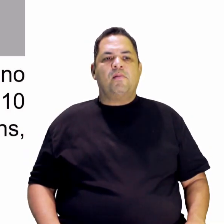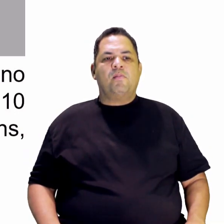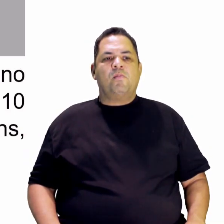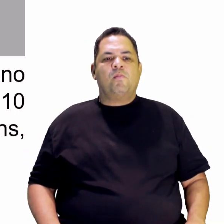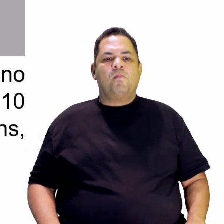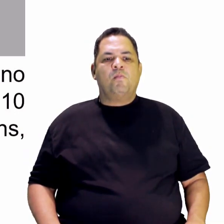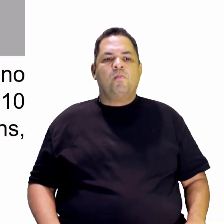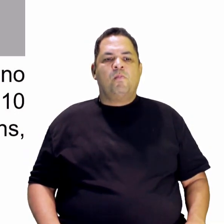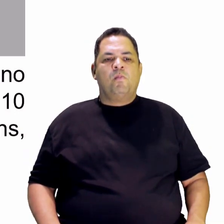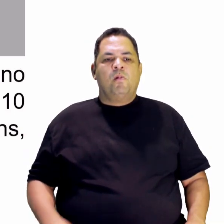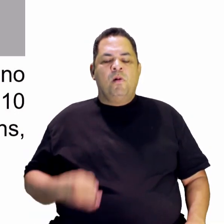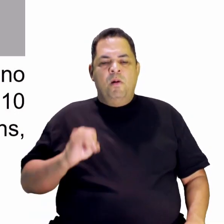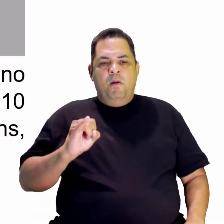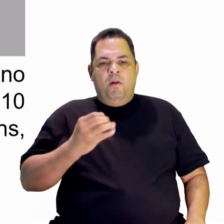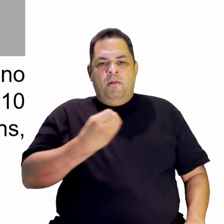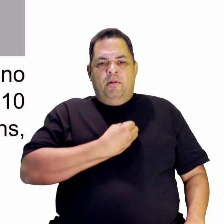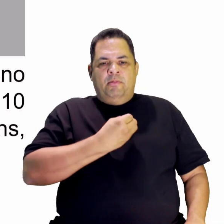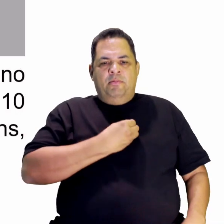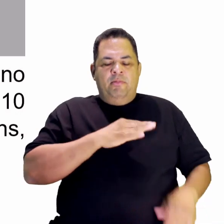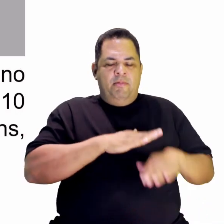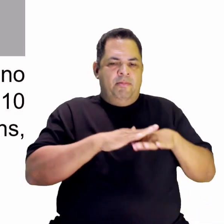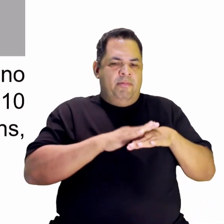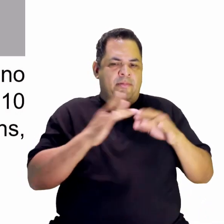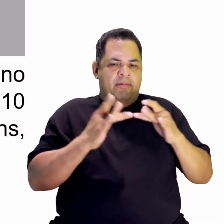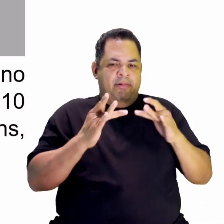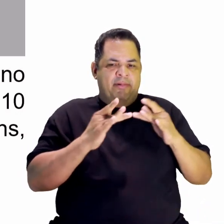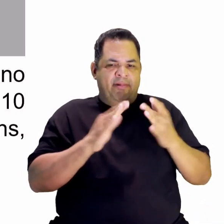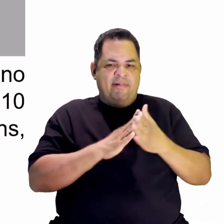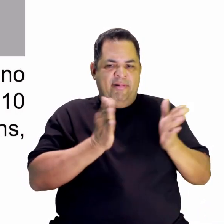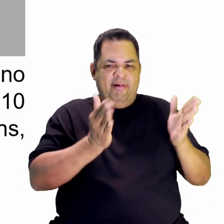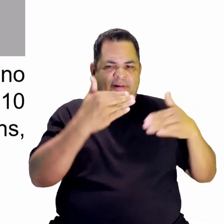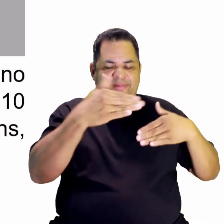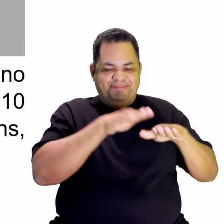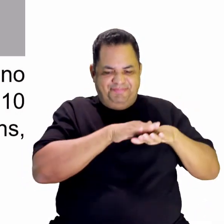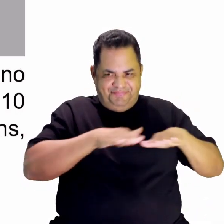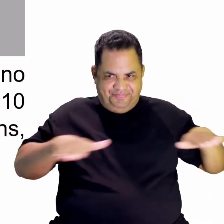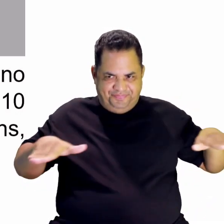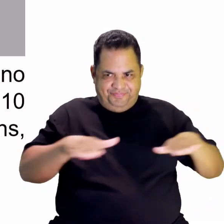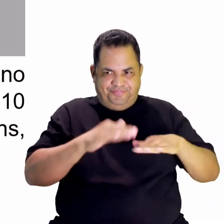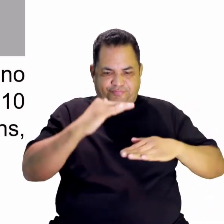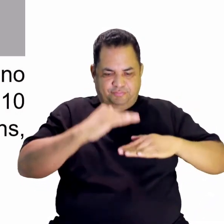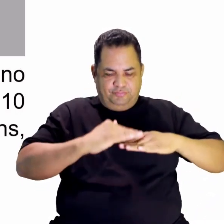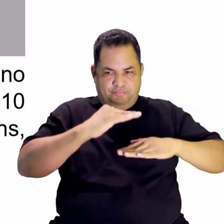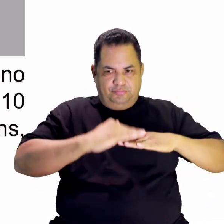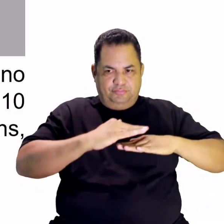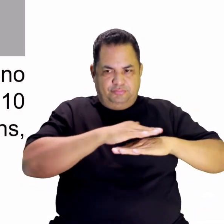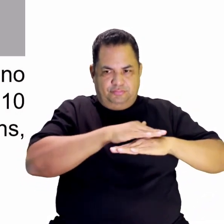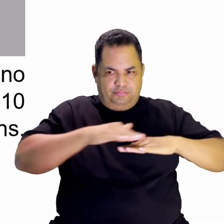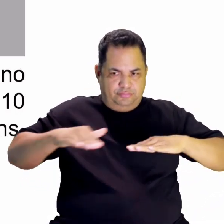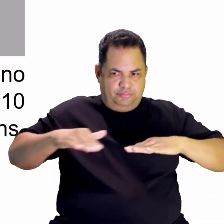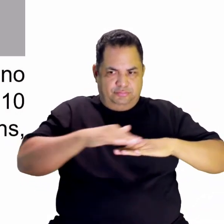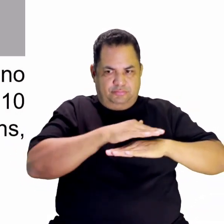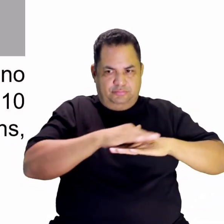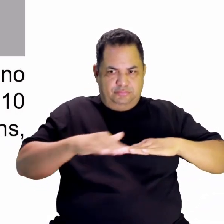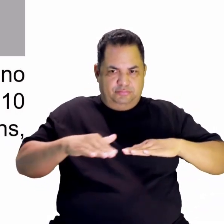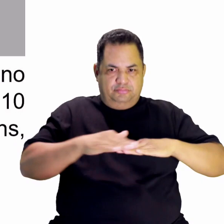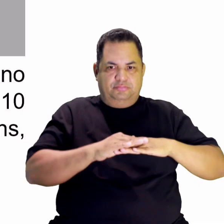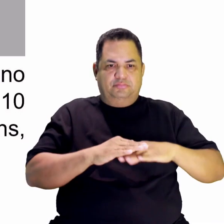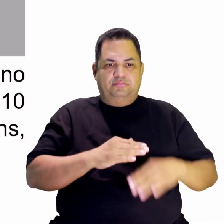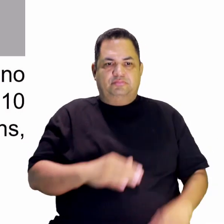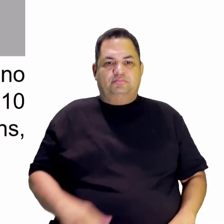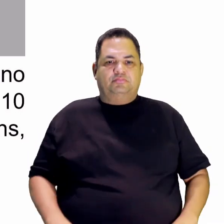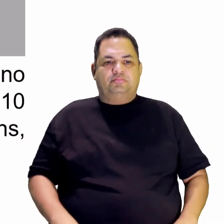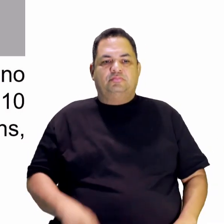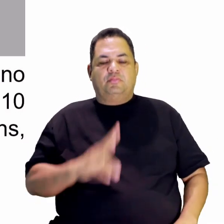força. Se o coeficiente de atrito entre o bloco e o plano, esse coeficiente de atrito aqui, que nós temos aí,